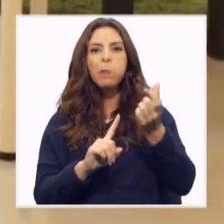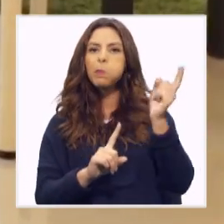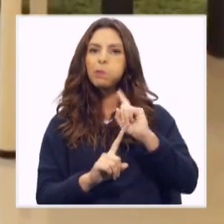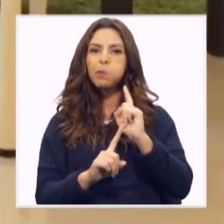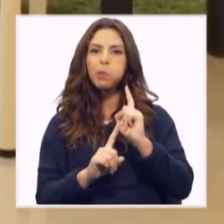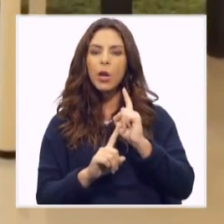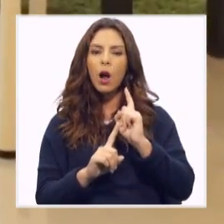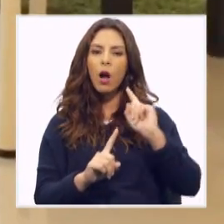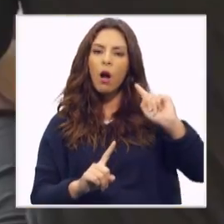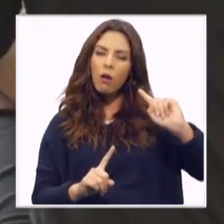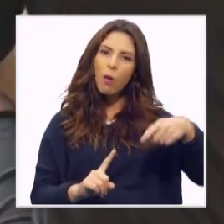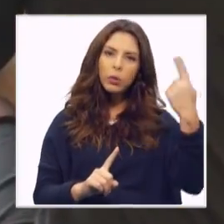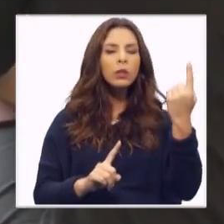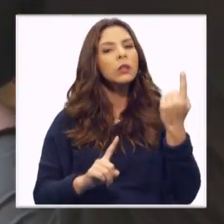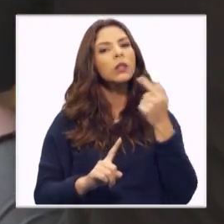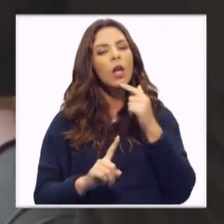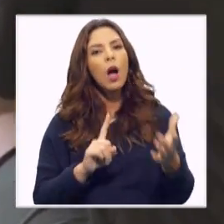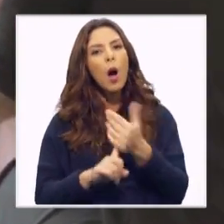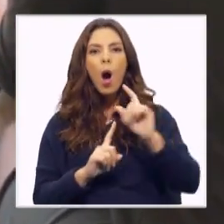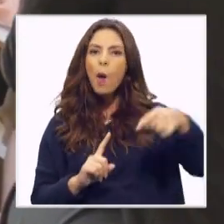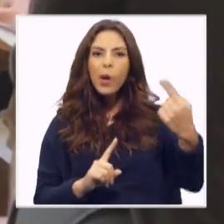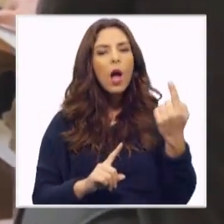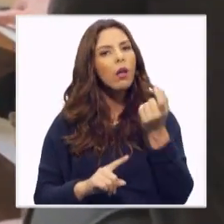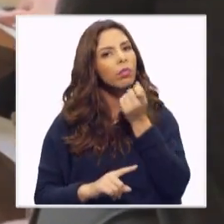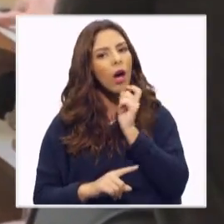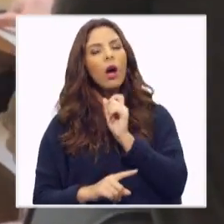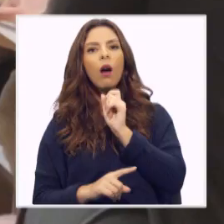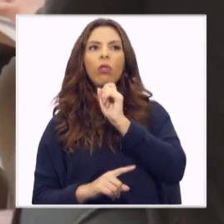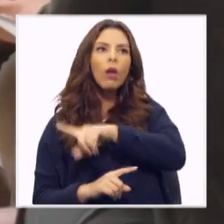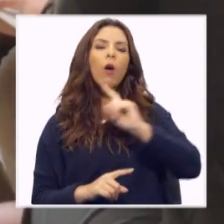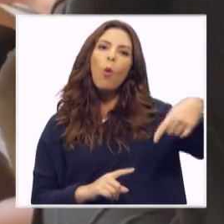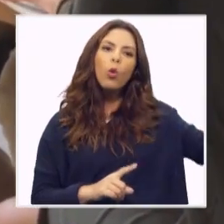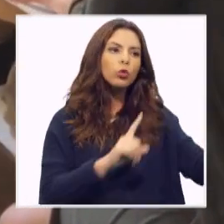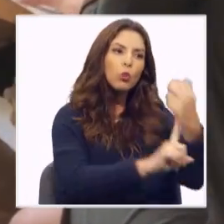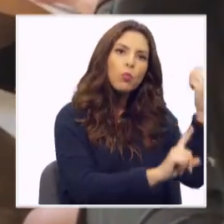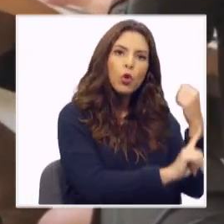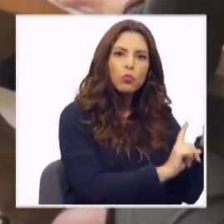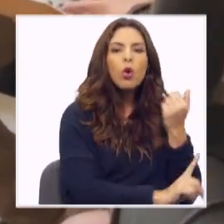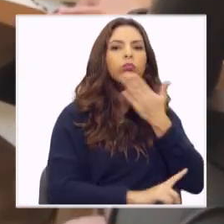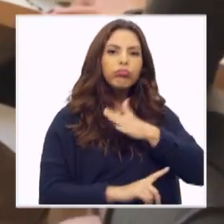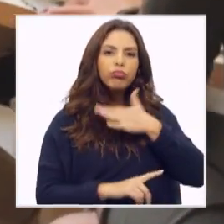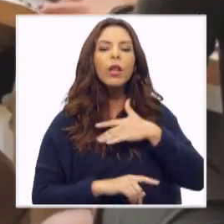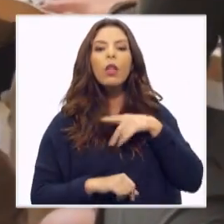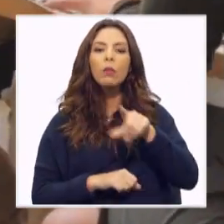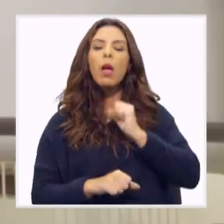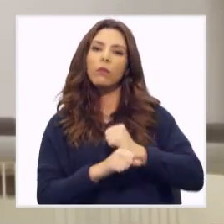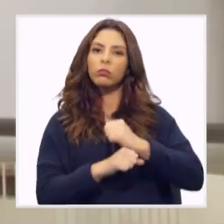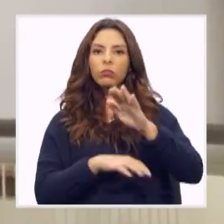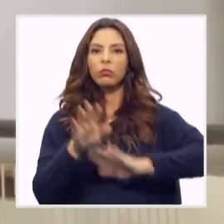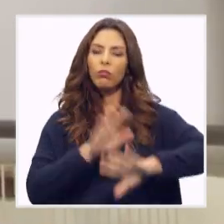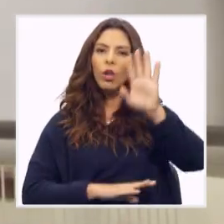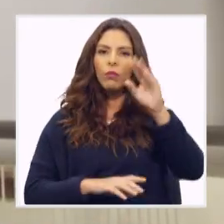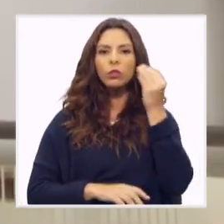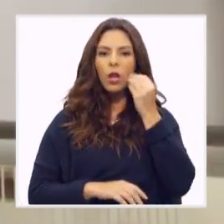início, percebe-se que se consegue atingir outros objetivos que não se tinha percebido sequer que estava a tentar atingir, mas que são igualmente valiosos. Depois,